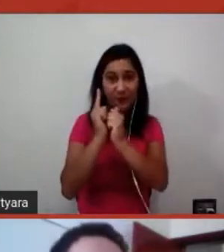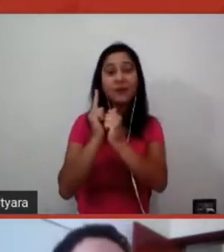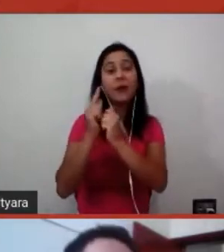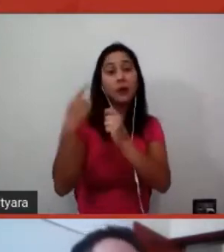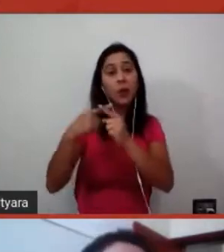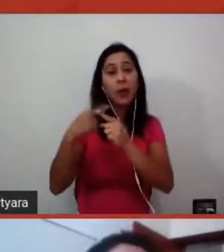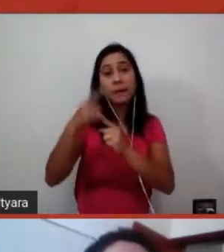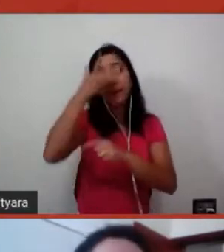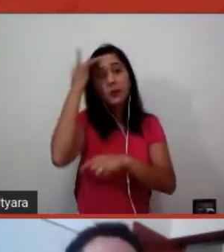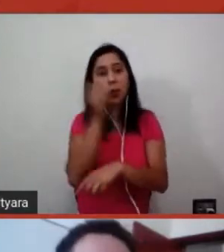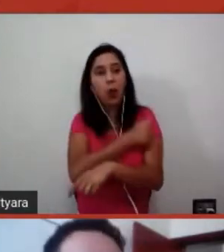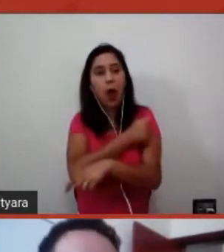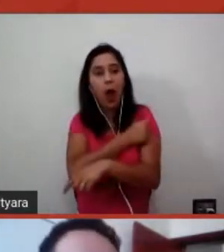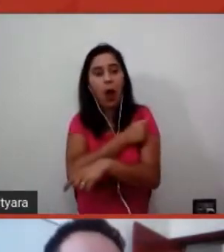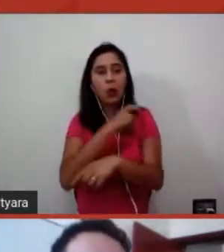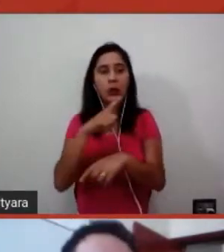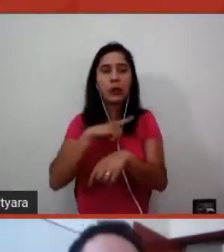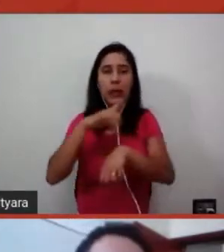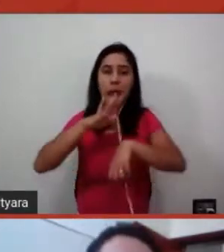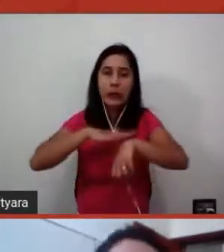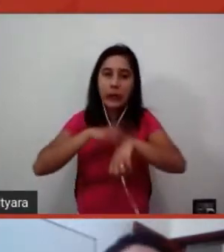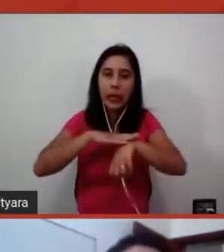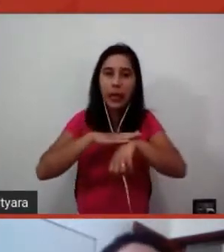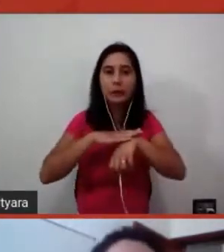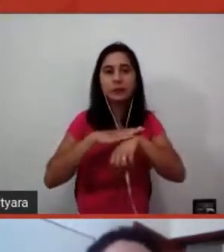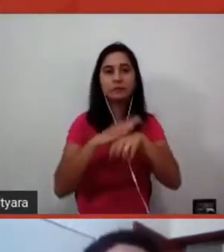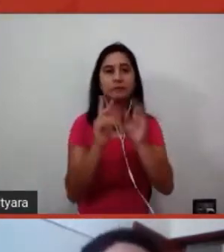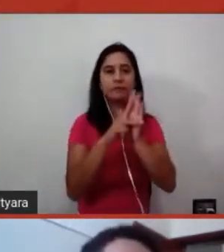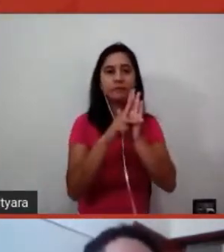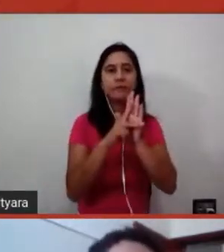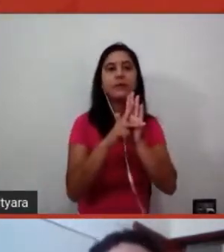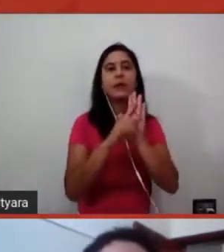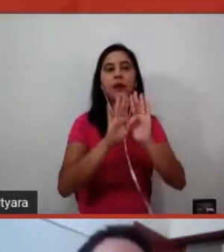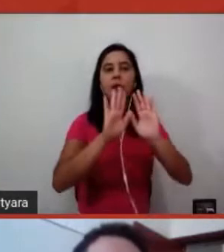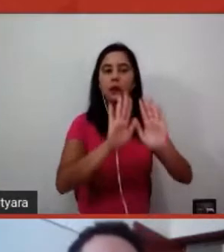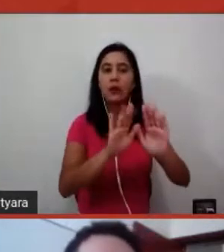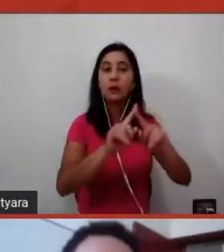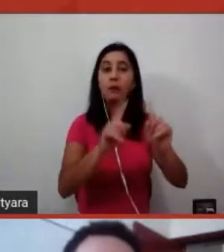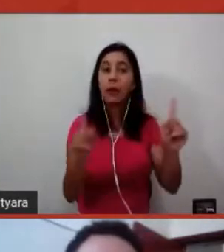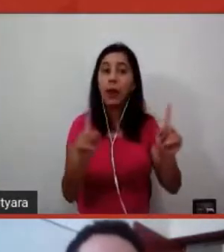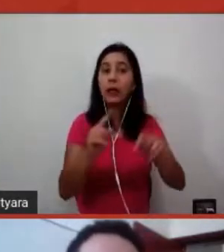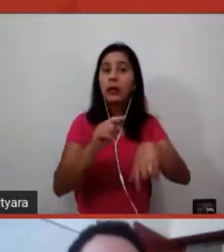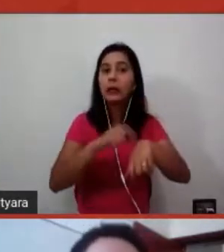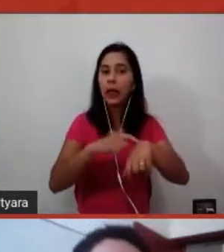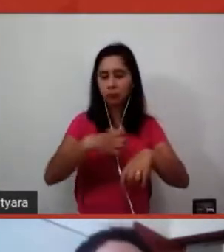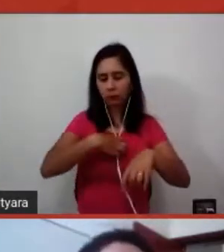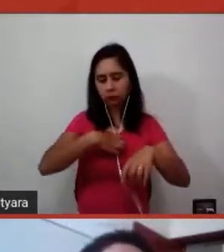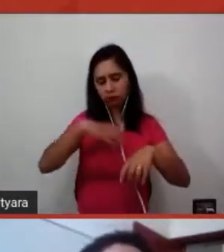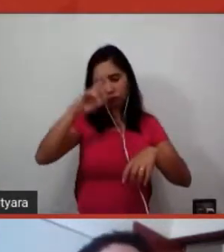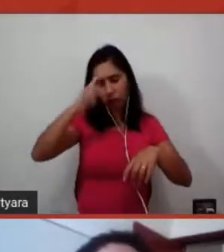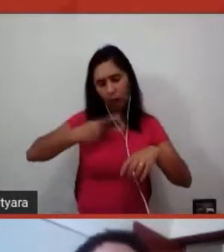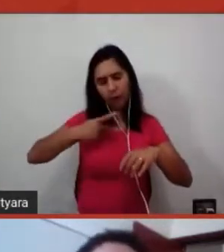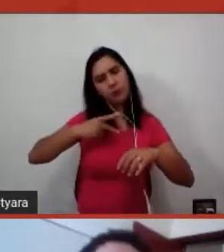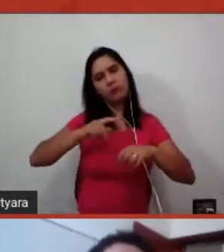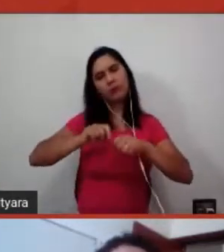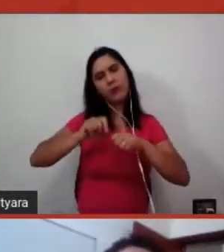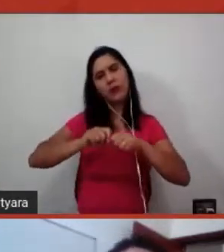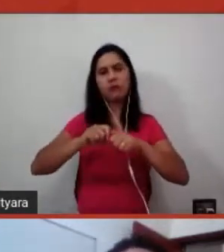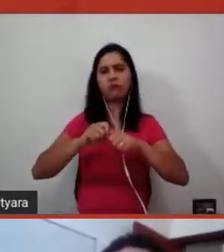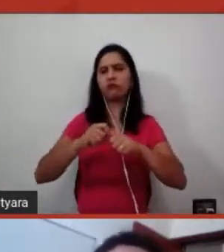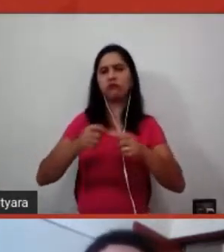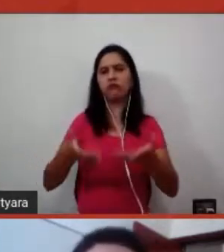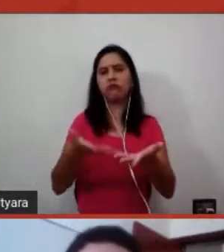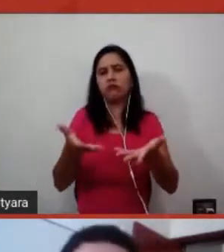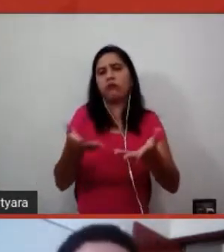espaço, né, previsto na agenda, obviamente, mas com o seu tempo, com o seu ritmo, para fazer, para promover